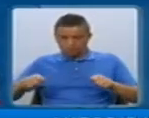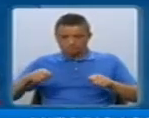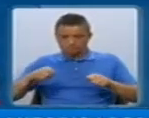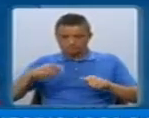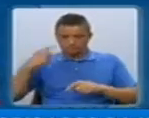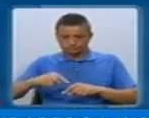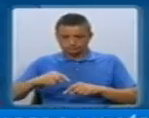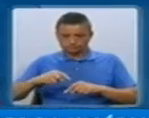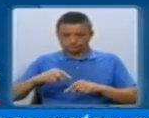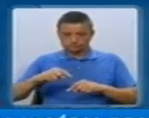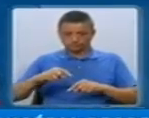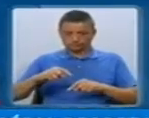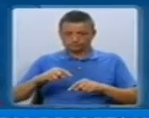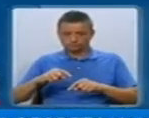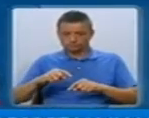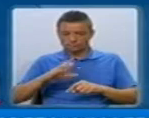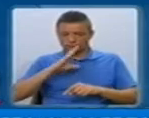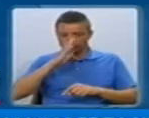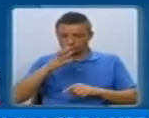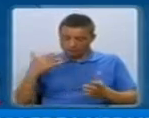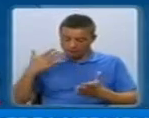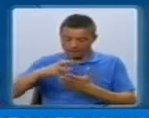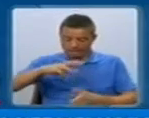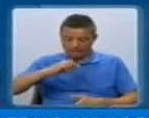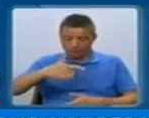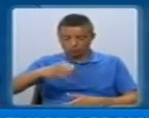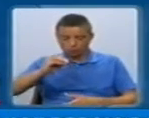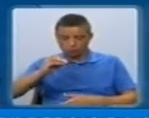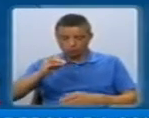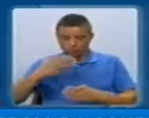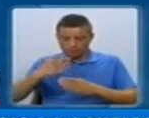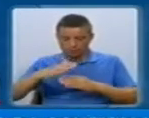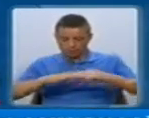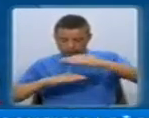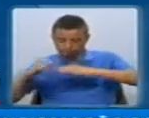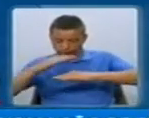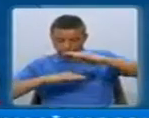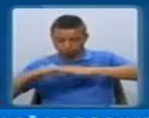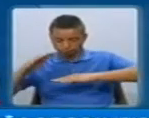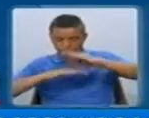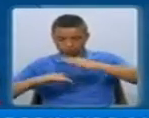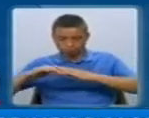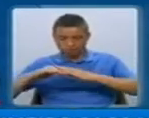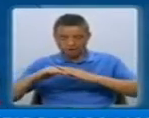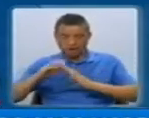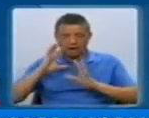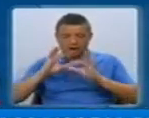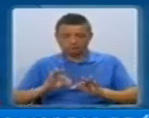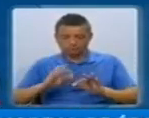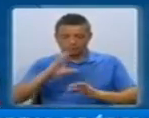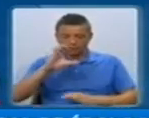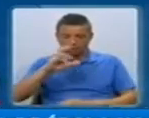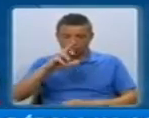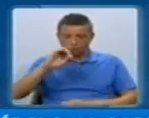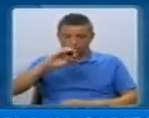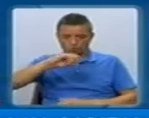impactos, terão mais ou menos subido ao longo do manto até chegar à zona da crosta e, portanto, terão engrossado, digamos assim, a crosta, permitindo